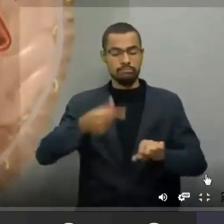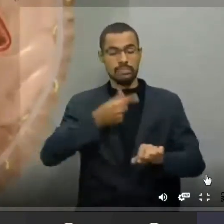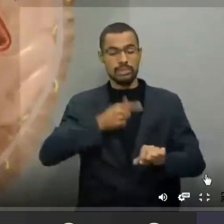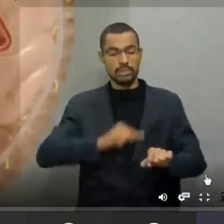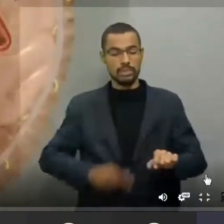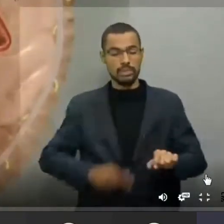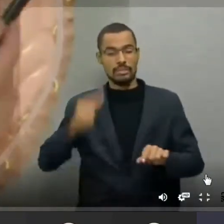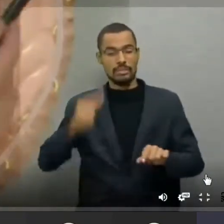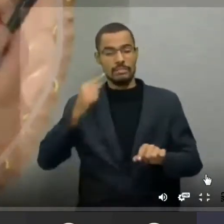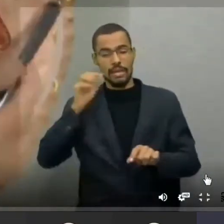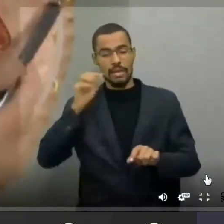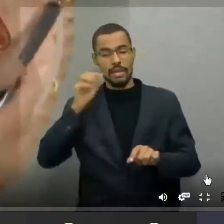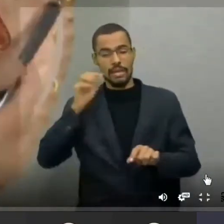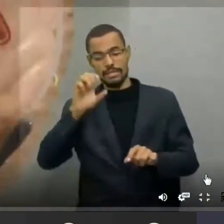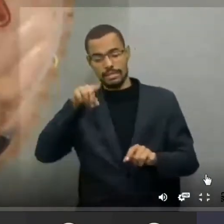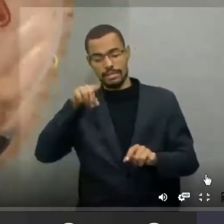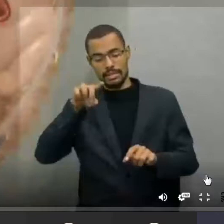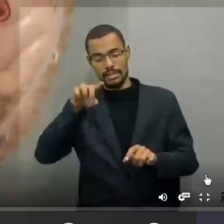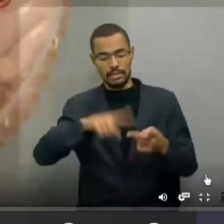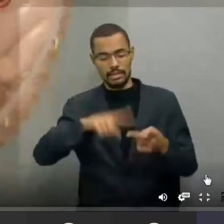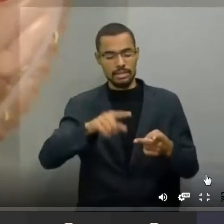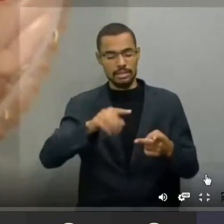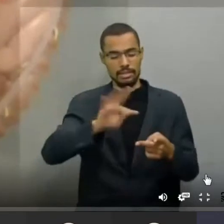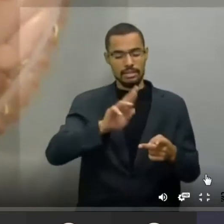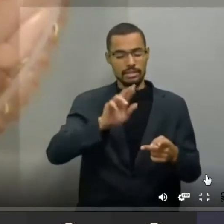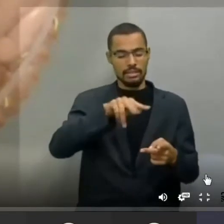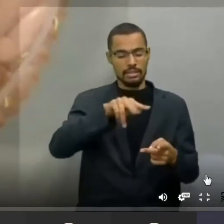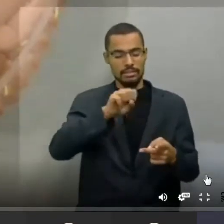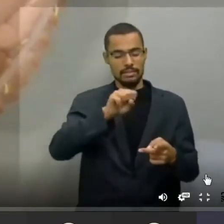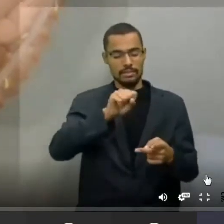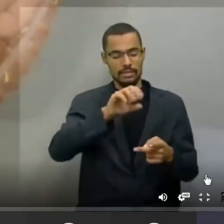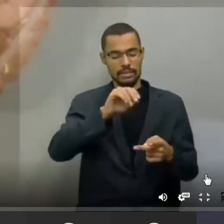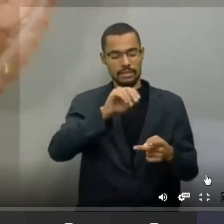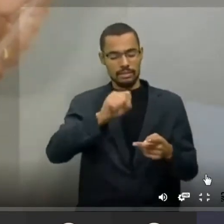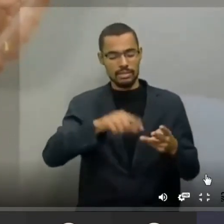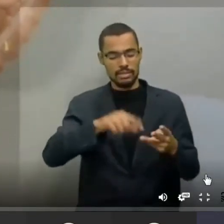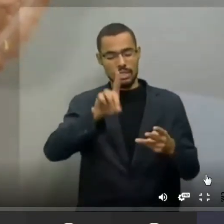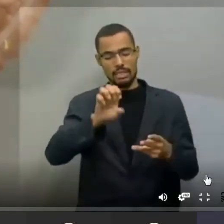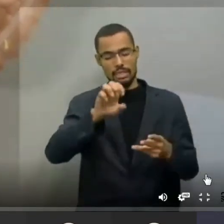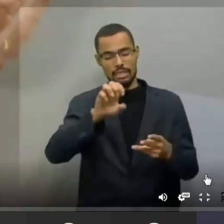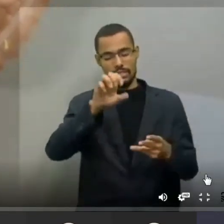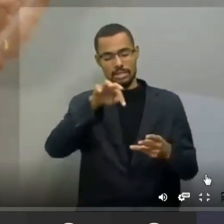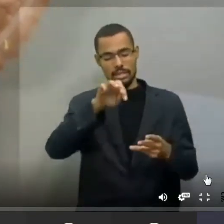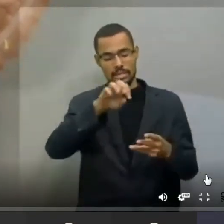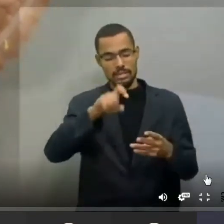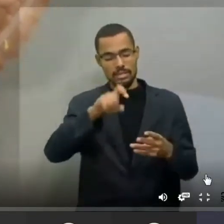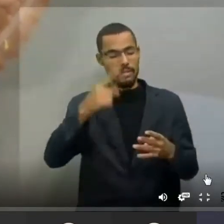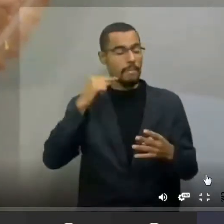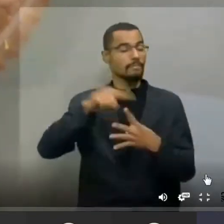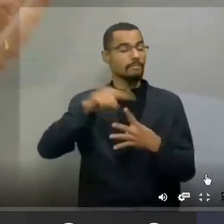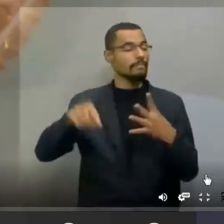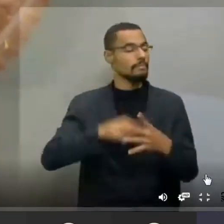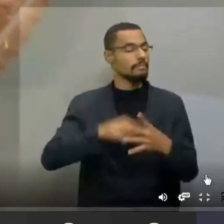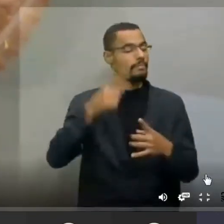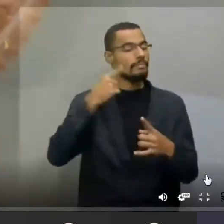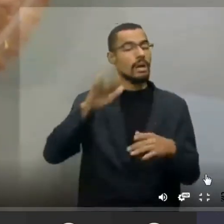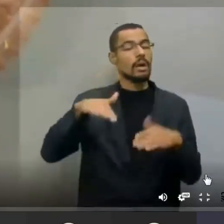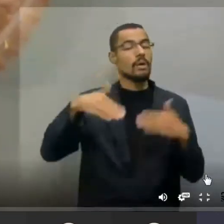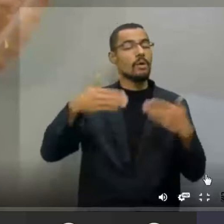colos ascendentes, transverso e descendente. Porção de reto,